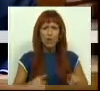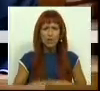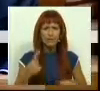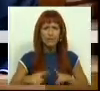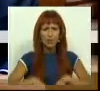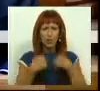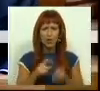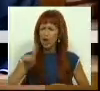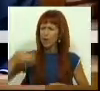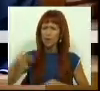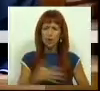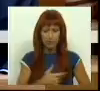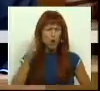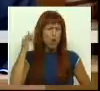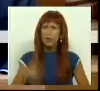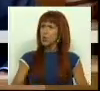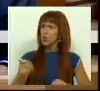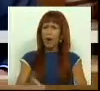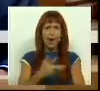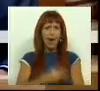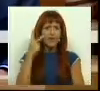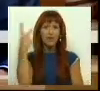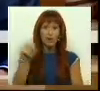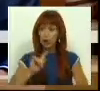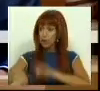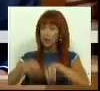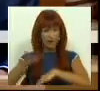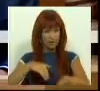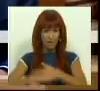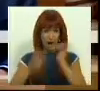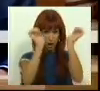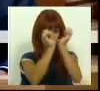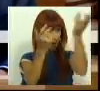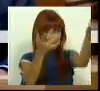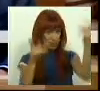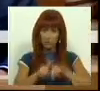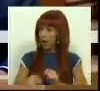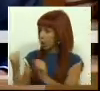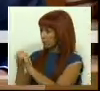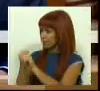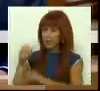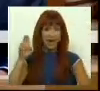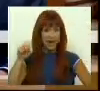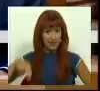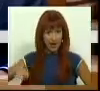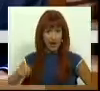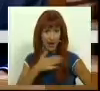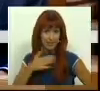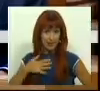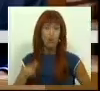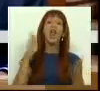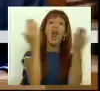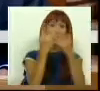depois de colocar o desemprego em números nunca vistos, depois de fazer o que fez à Segurança Social, ao Serviço Nacional de Saúde e à